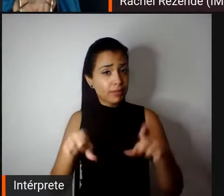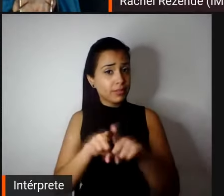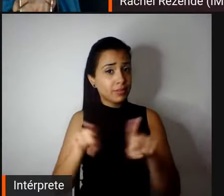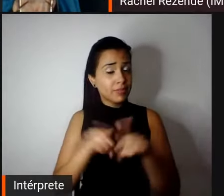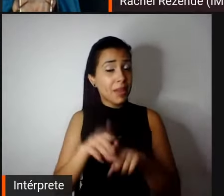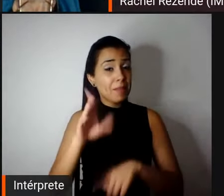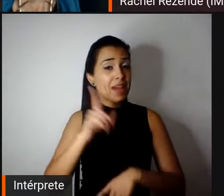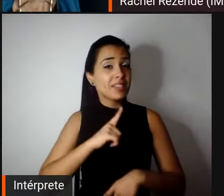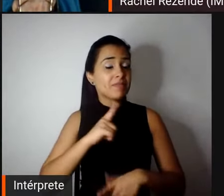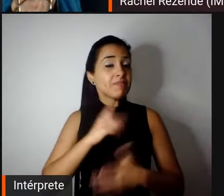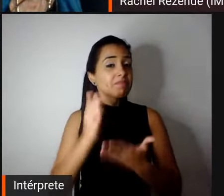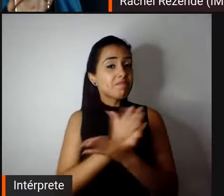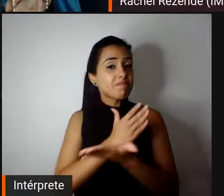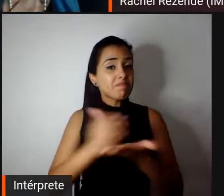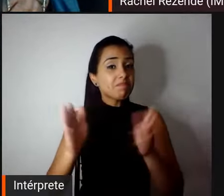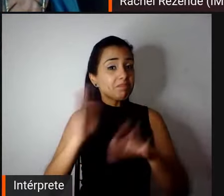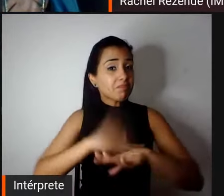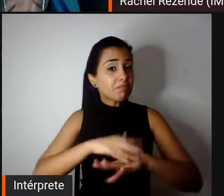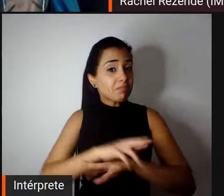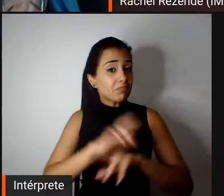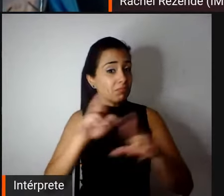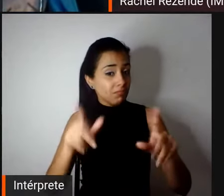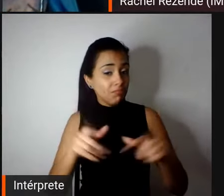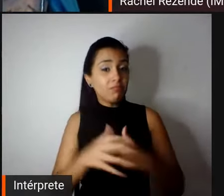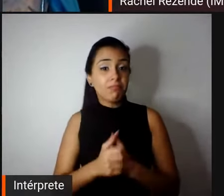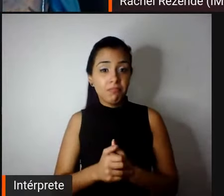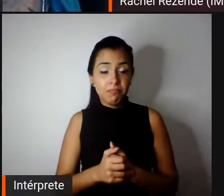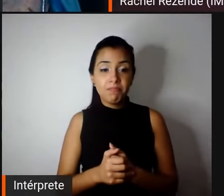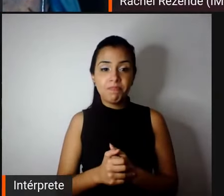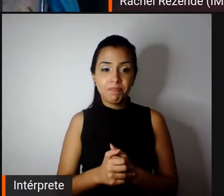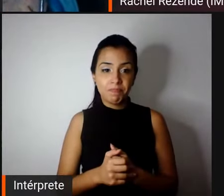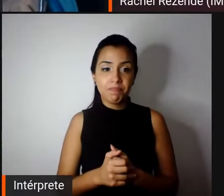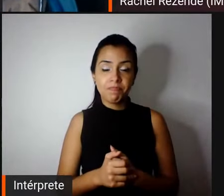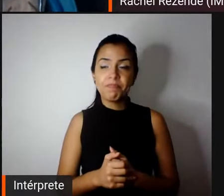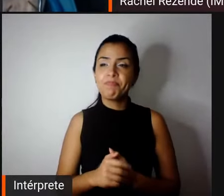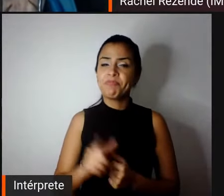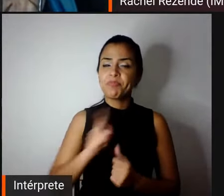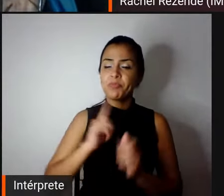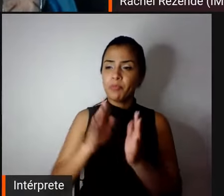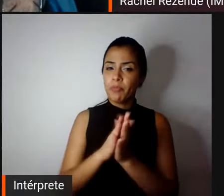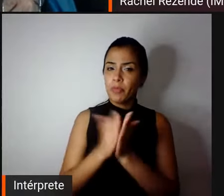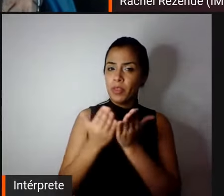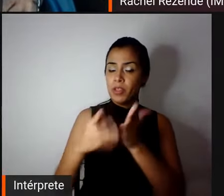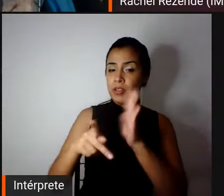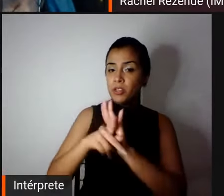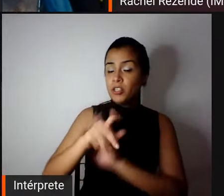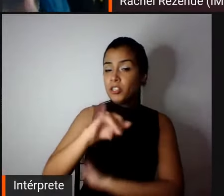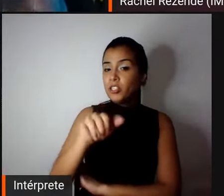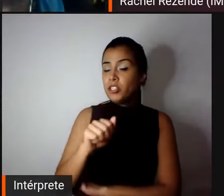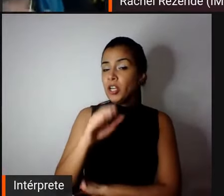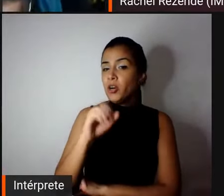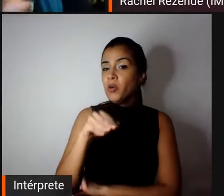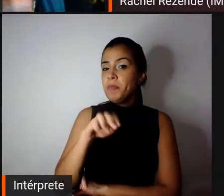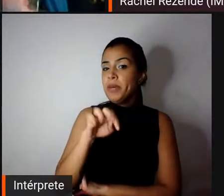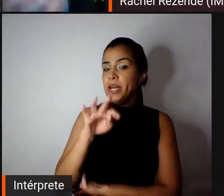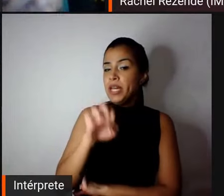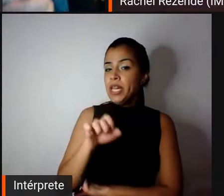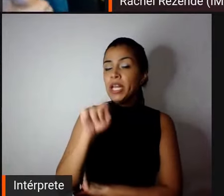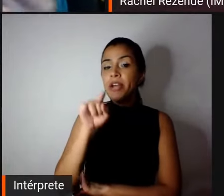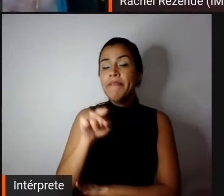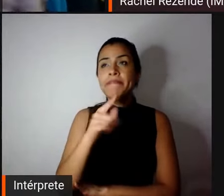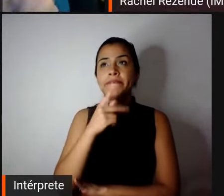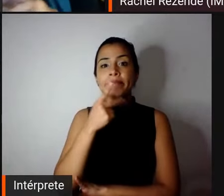de materialidade, né? O Giacometti, acho que tem um livro do Giacometti, em que você sente, ele fala